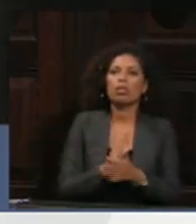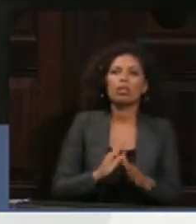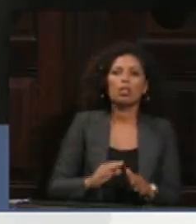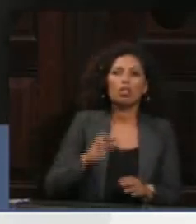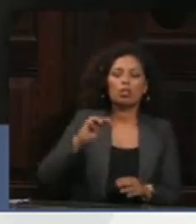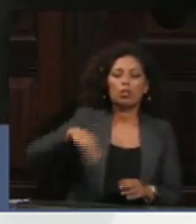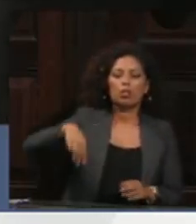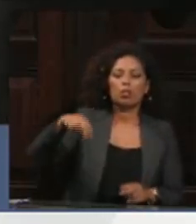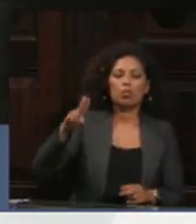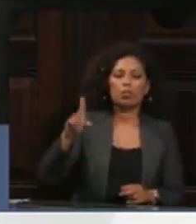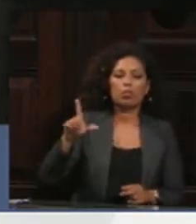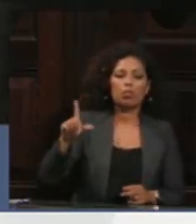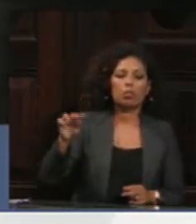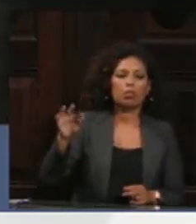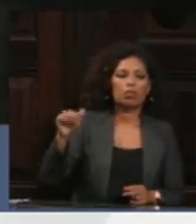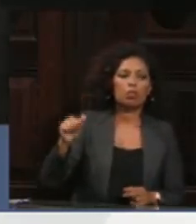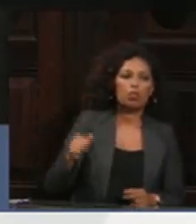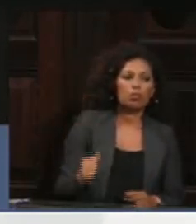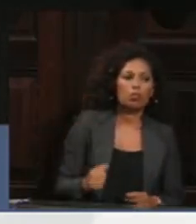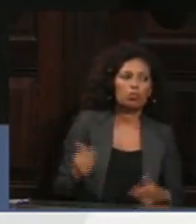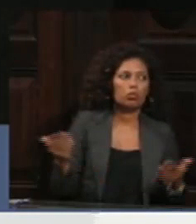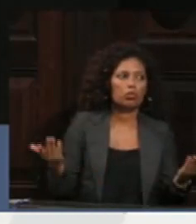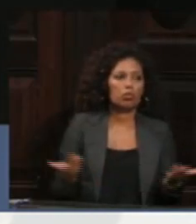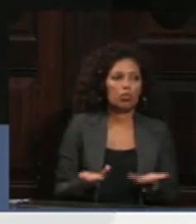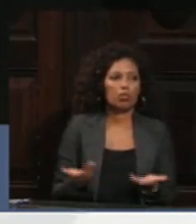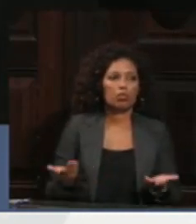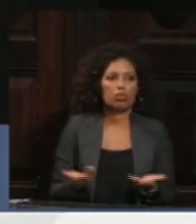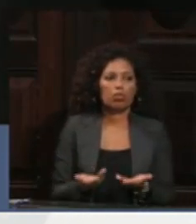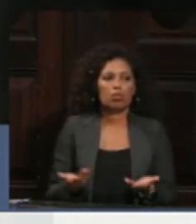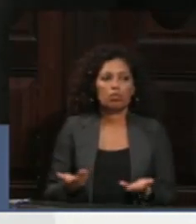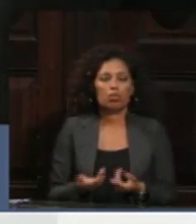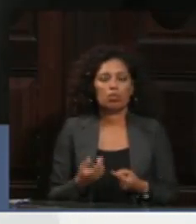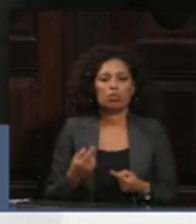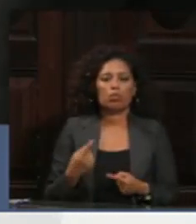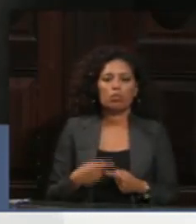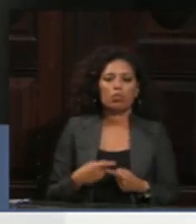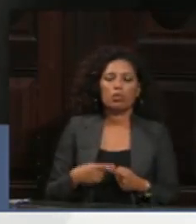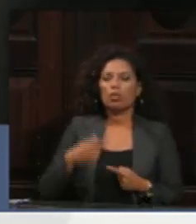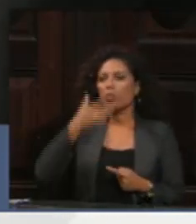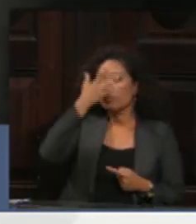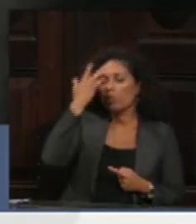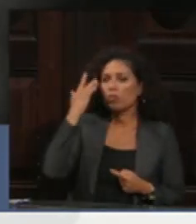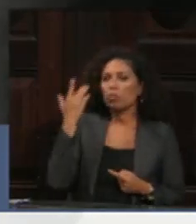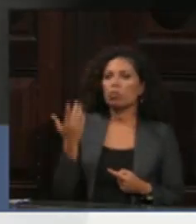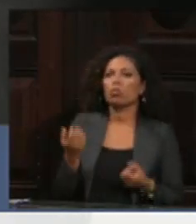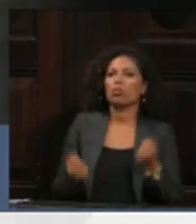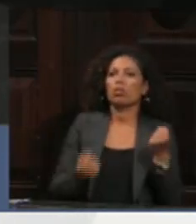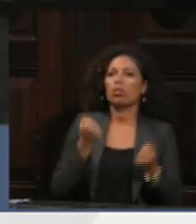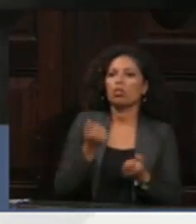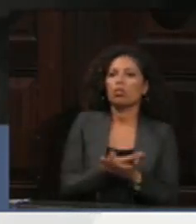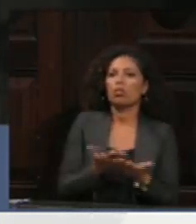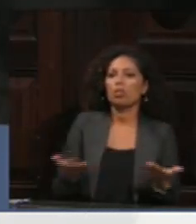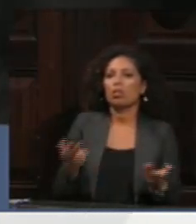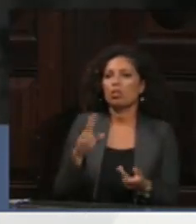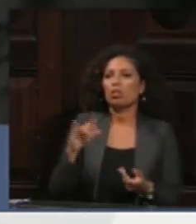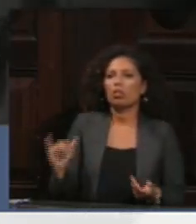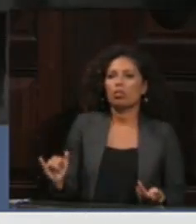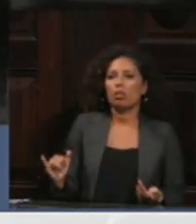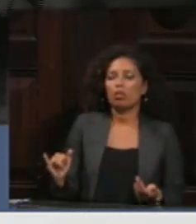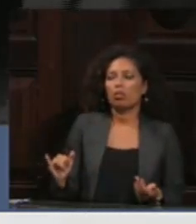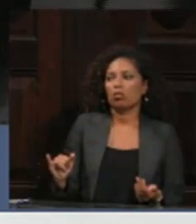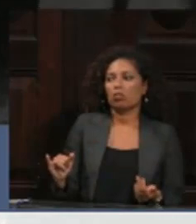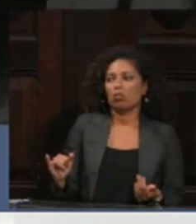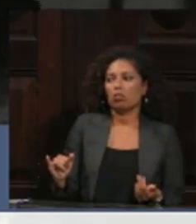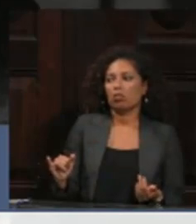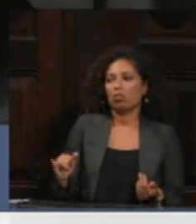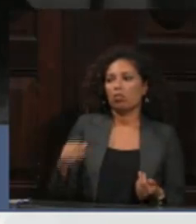que foram efetuadas nesse período, para que o usuário não fosse penalizado, porque na verdade não tem culpa do